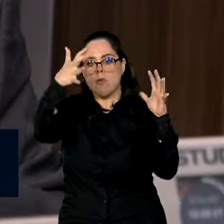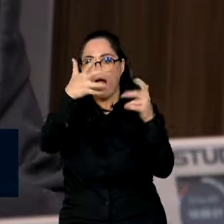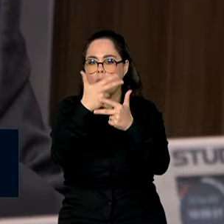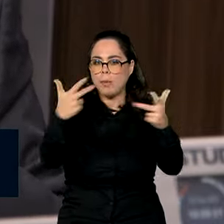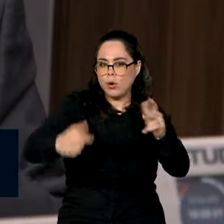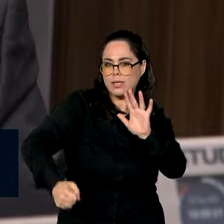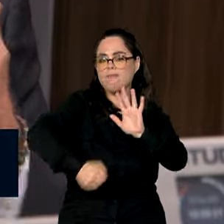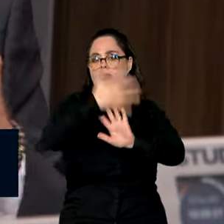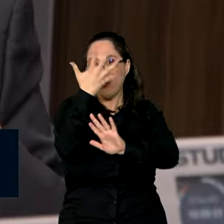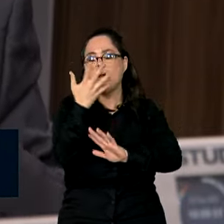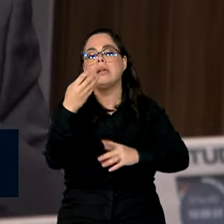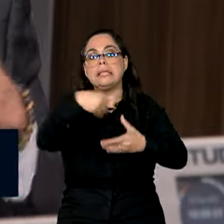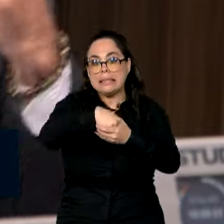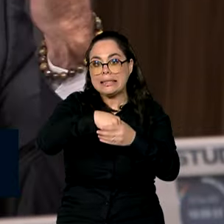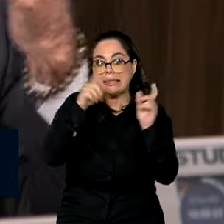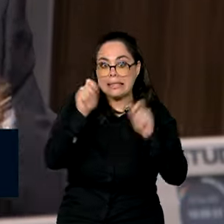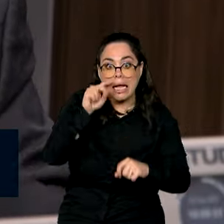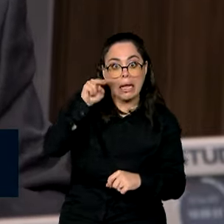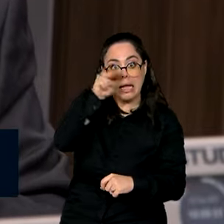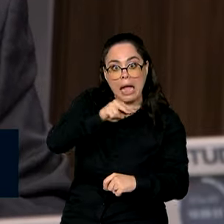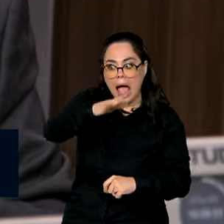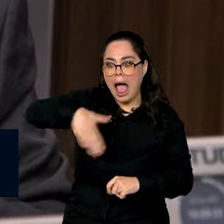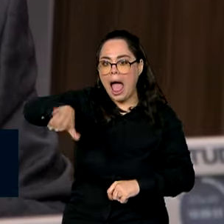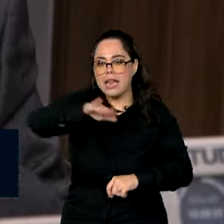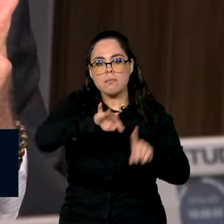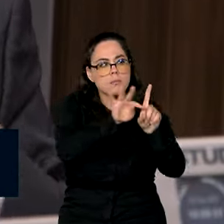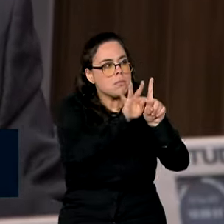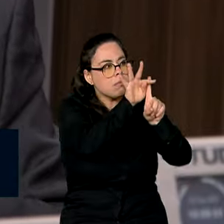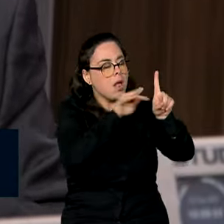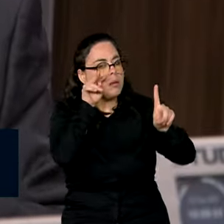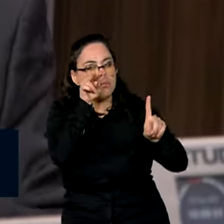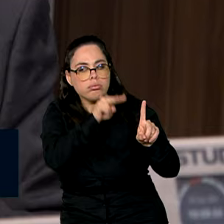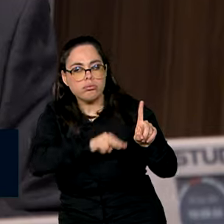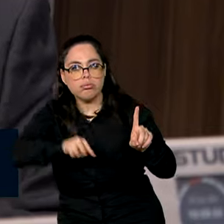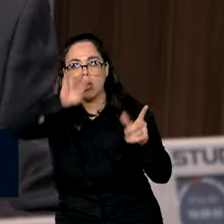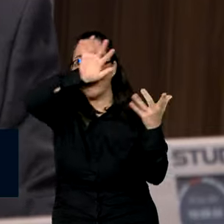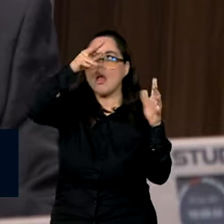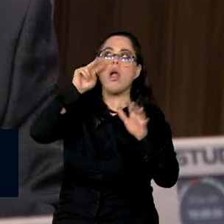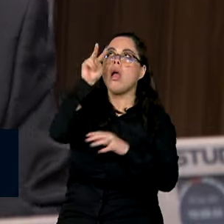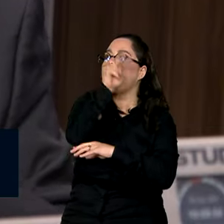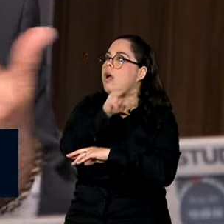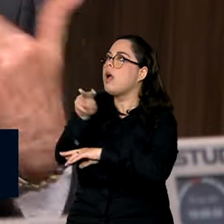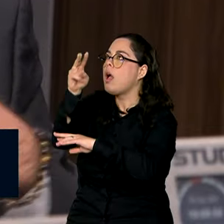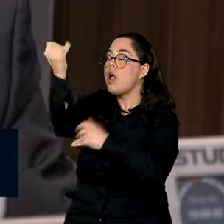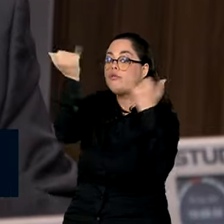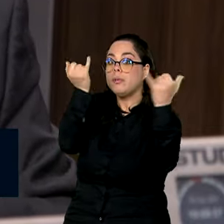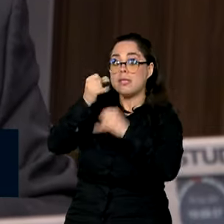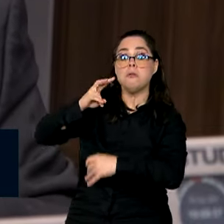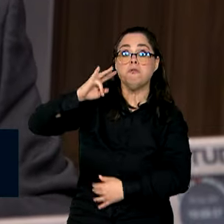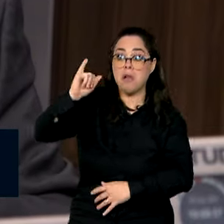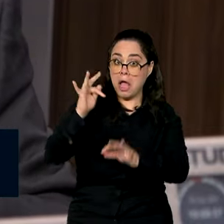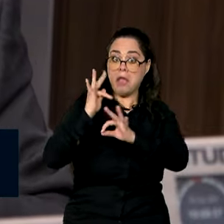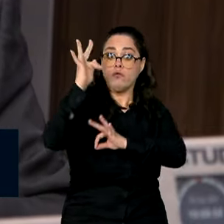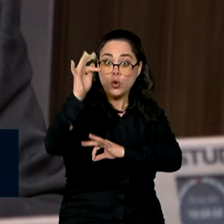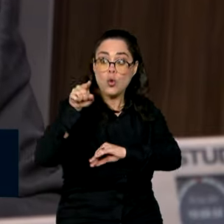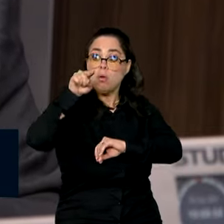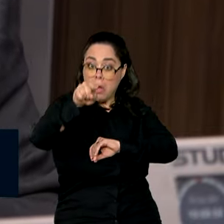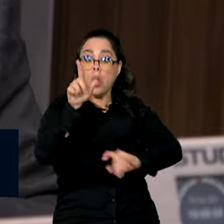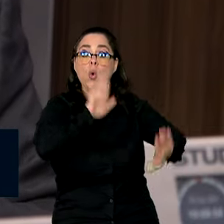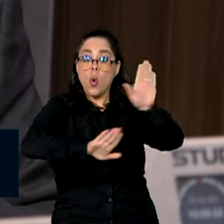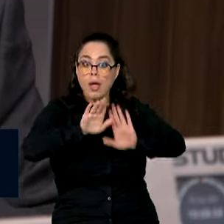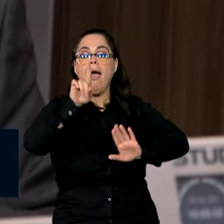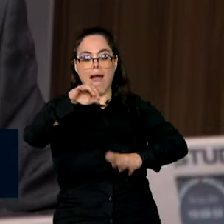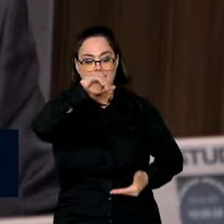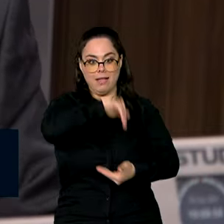tem a possibilidade de acontecer e os órgãos de meteorologia nos nos nos nos nos dão informações com antecedência a